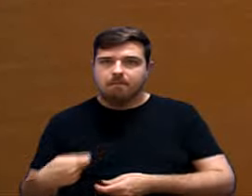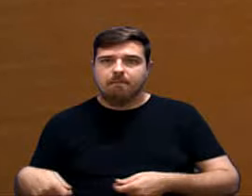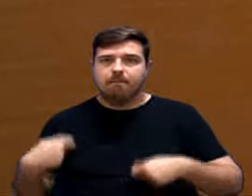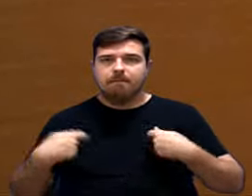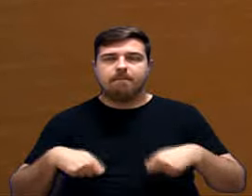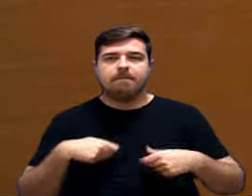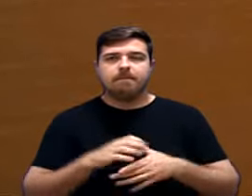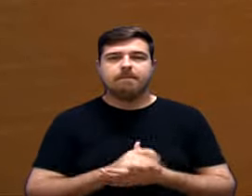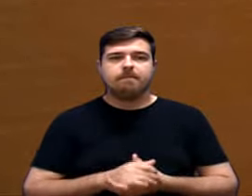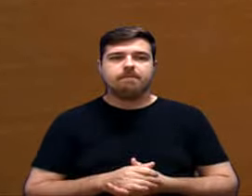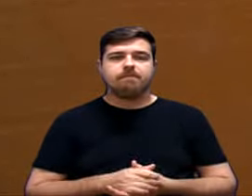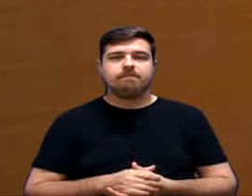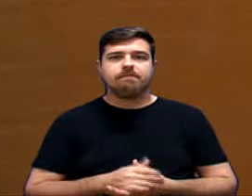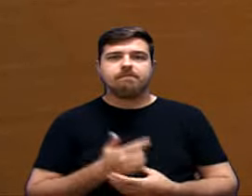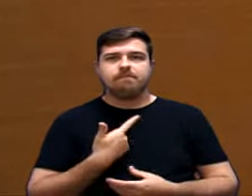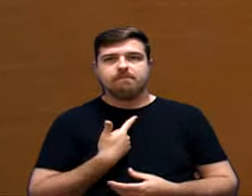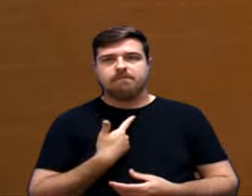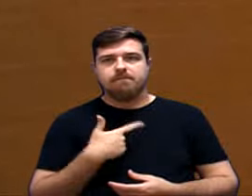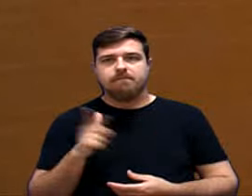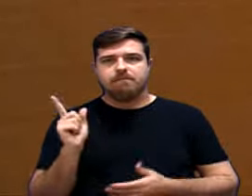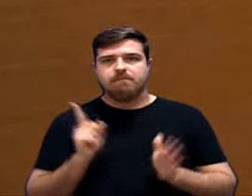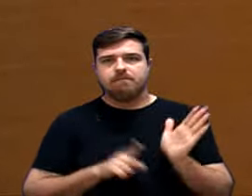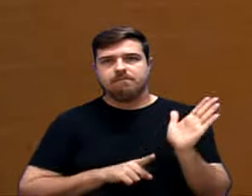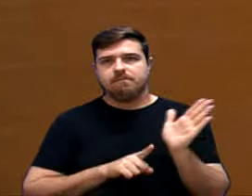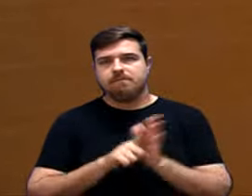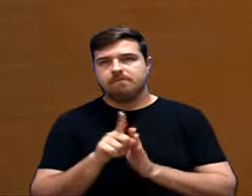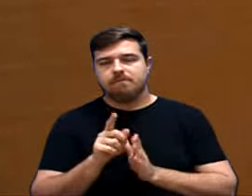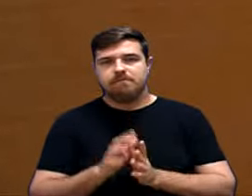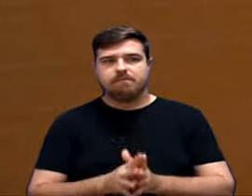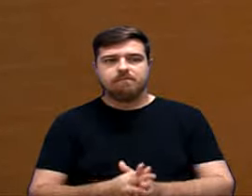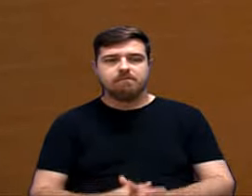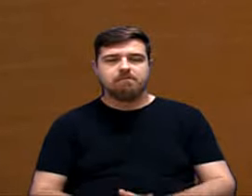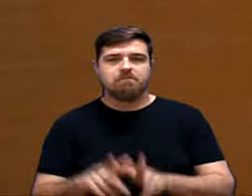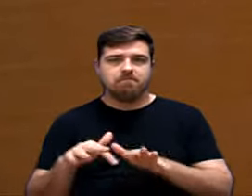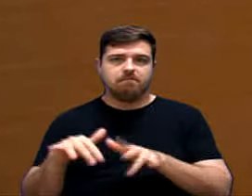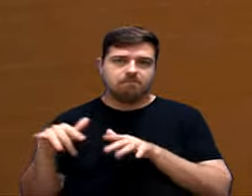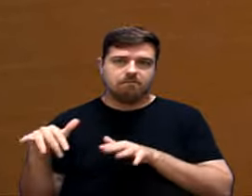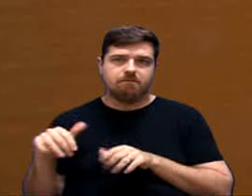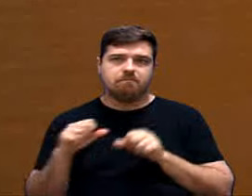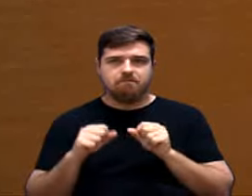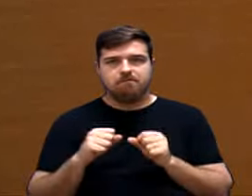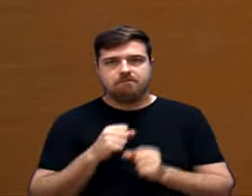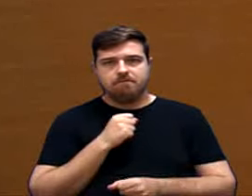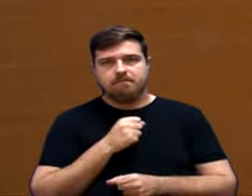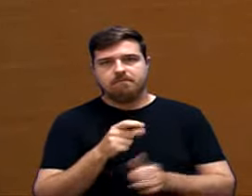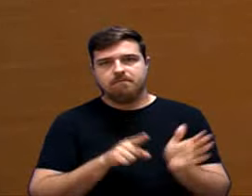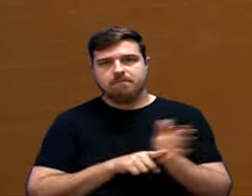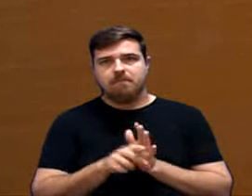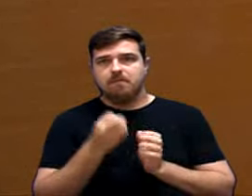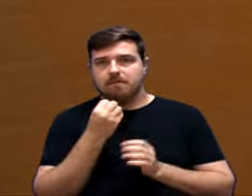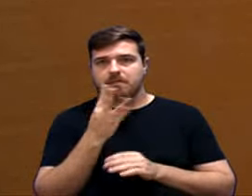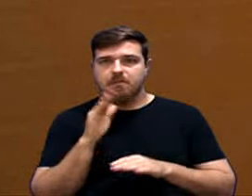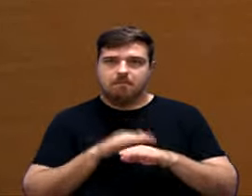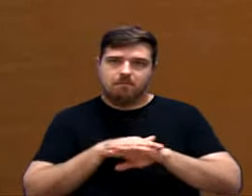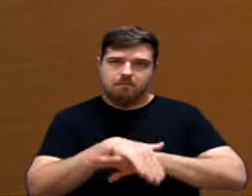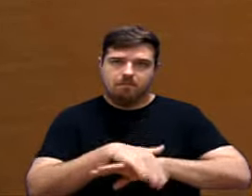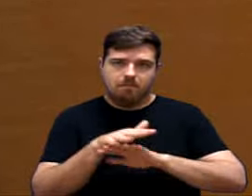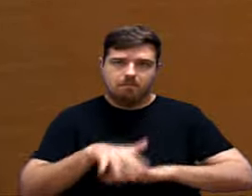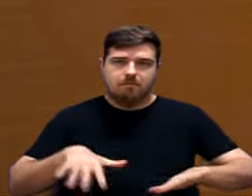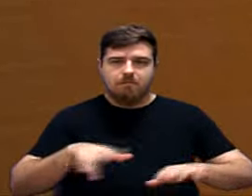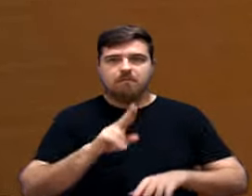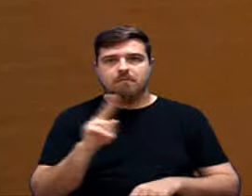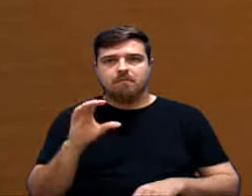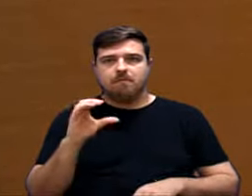obrigado próximo lá da plateia por favor tem tem a palavra Boa noite a todos me chamo